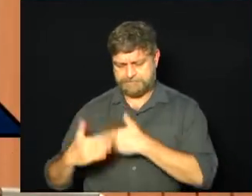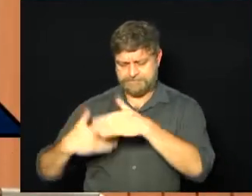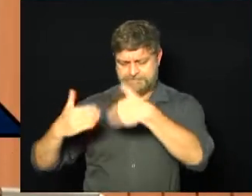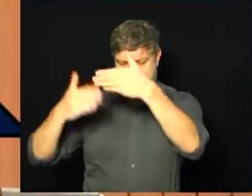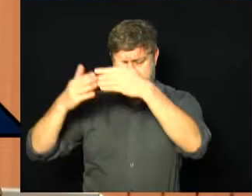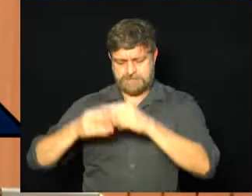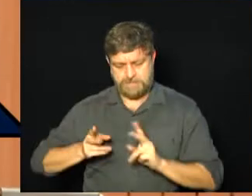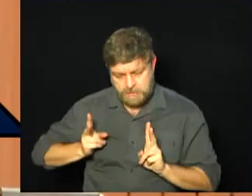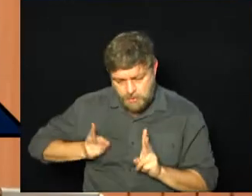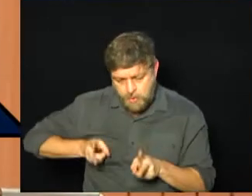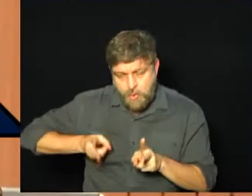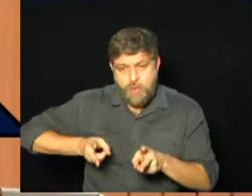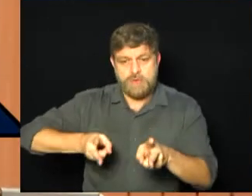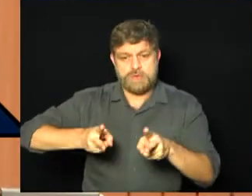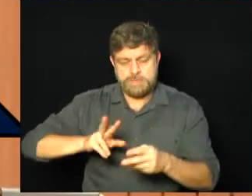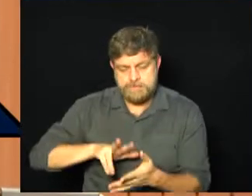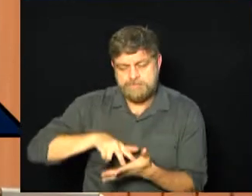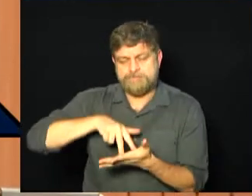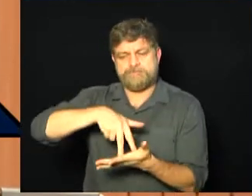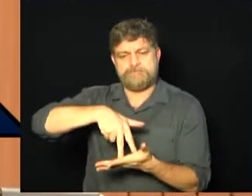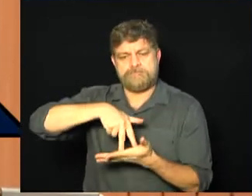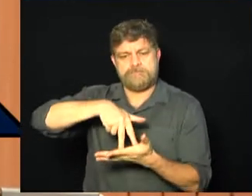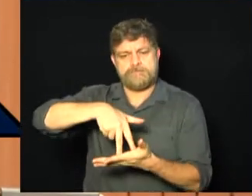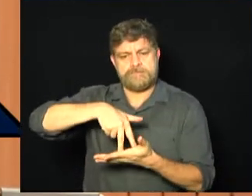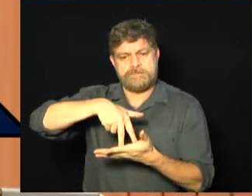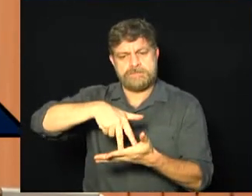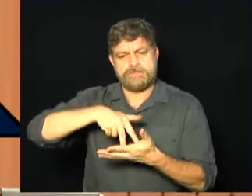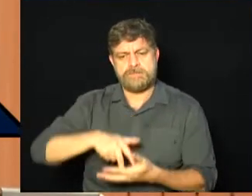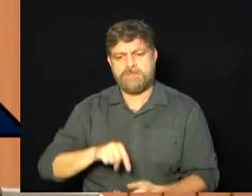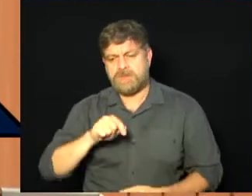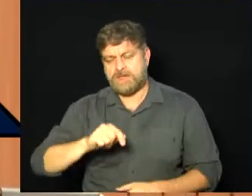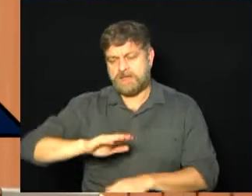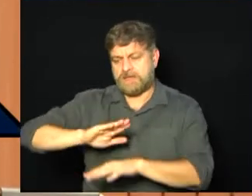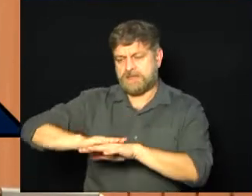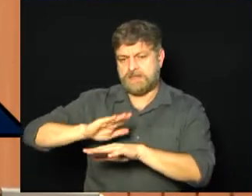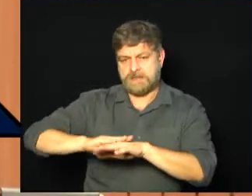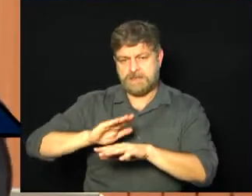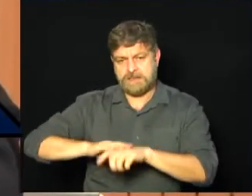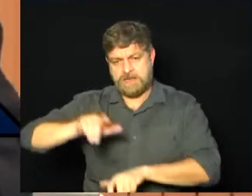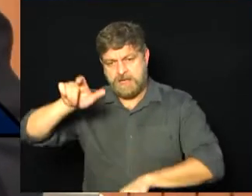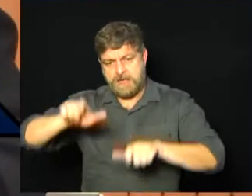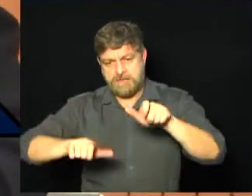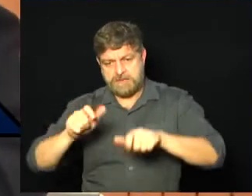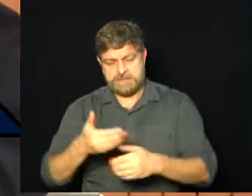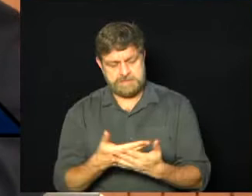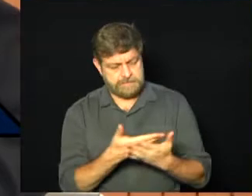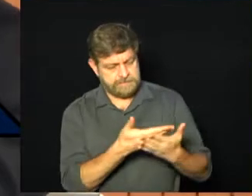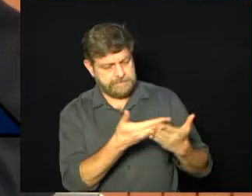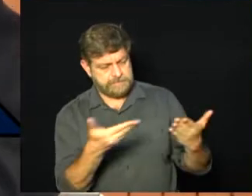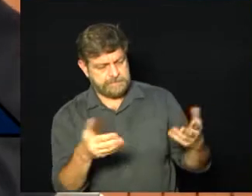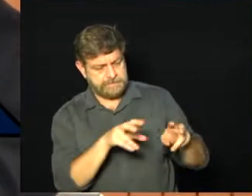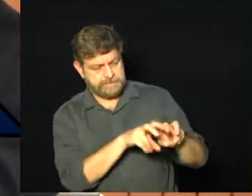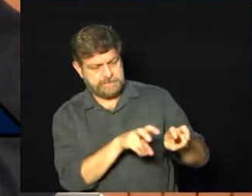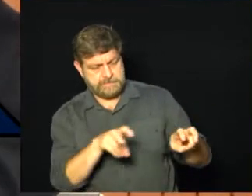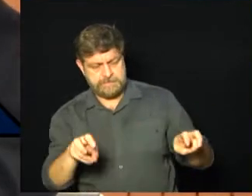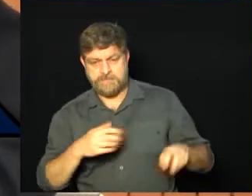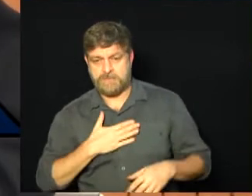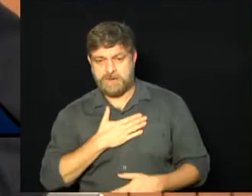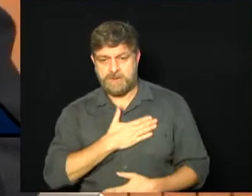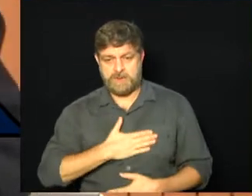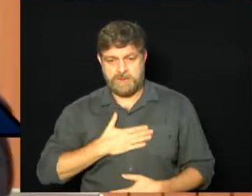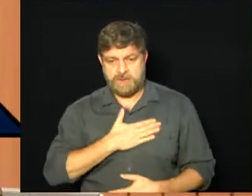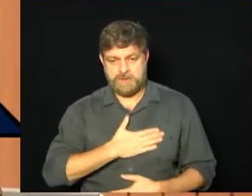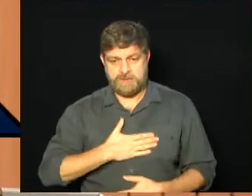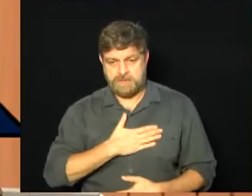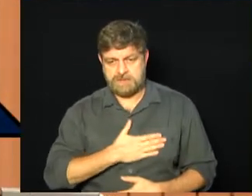continua firmemente nas mãos das seguintes pessoas que hoje compõem e que eu gostaria de fazer